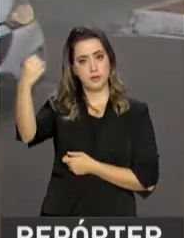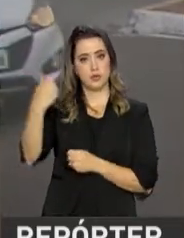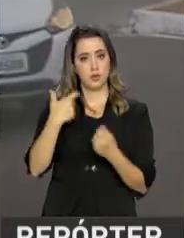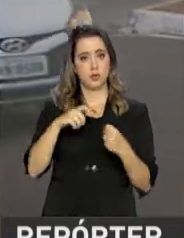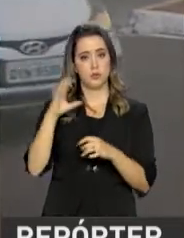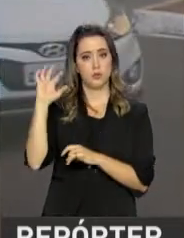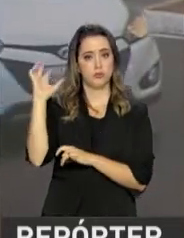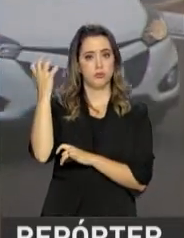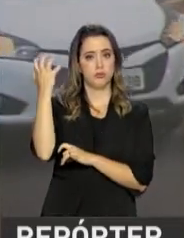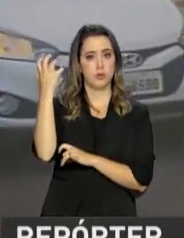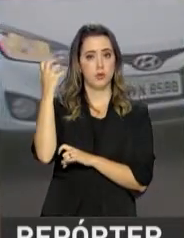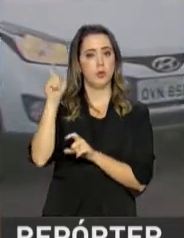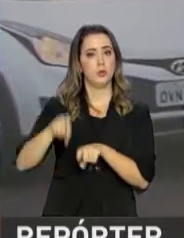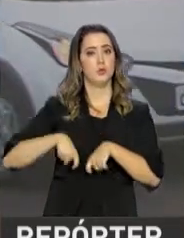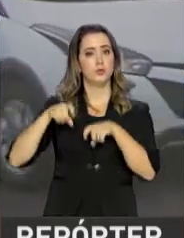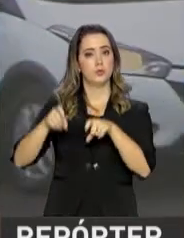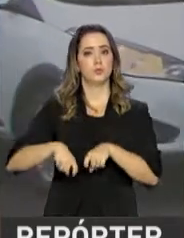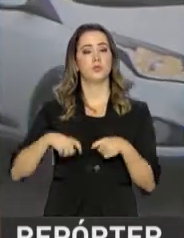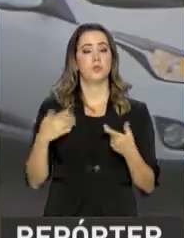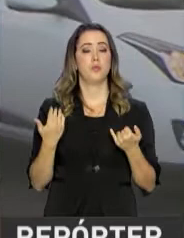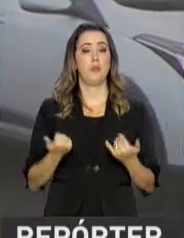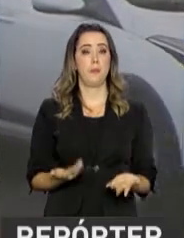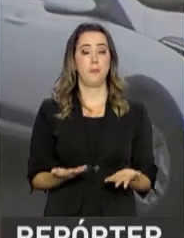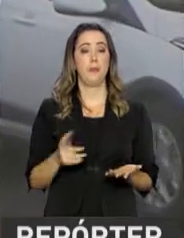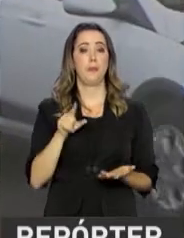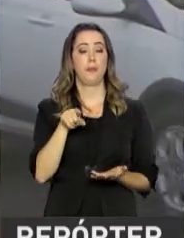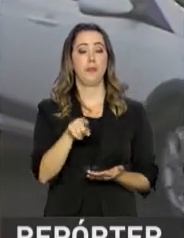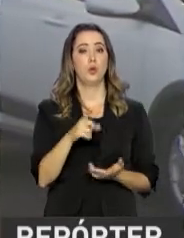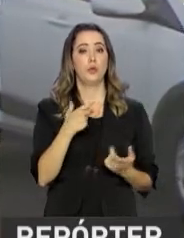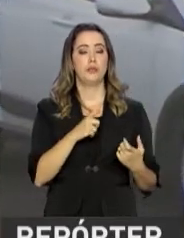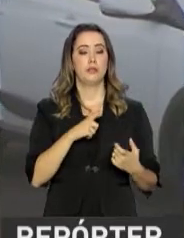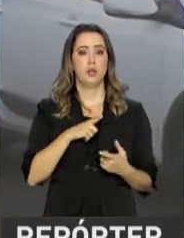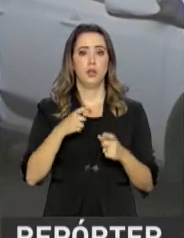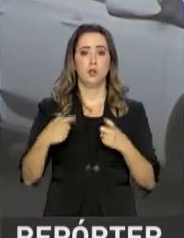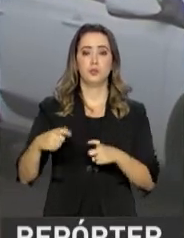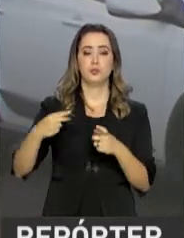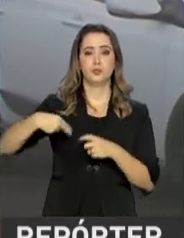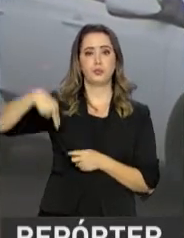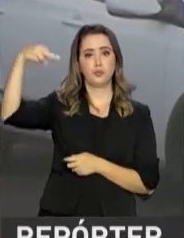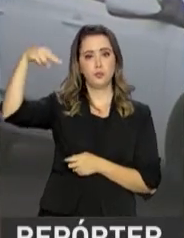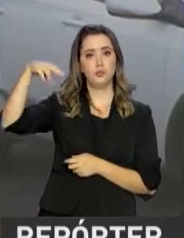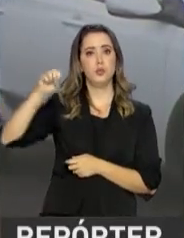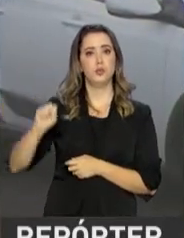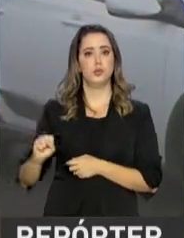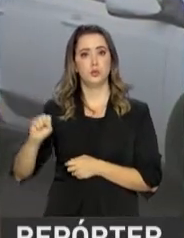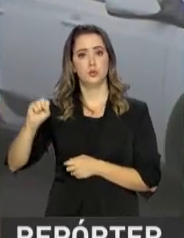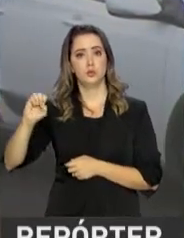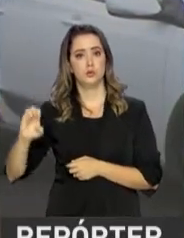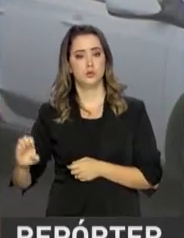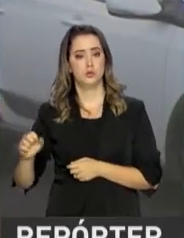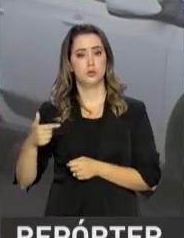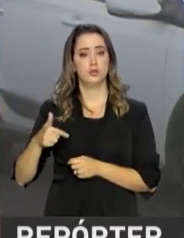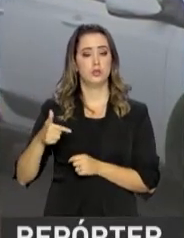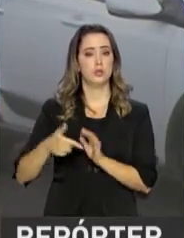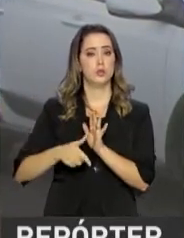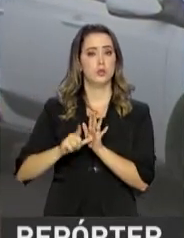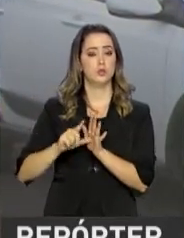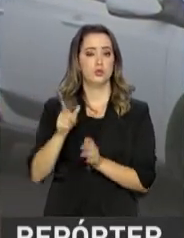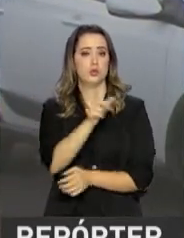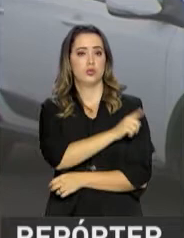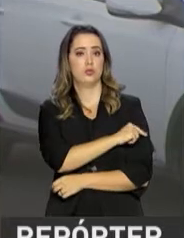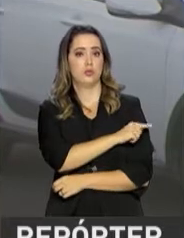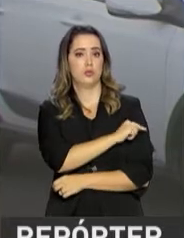e rurais nessas localidades alguns estados do nordeste sul e sudeste não faziam parte das áreas de